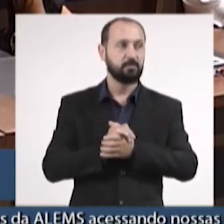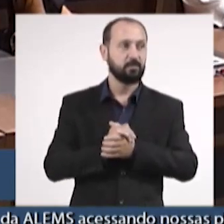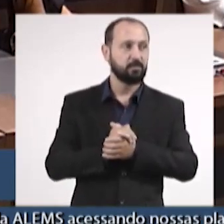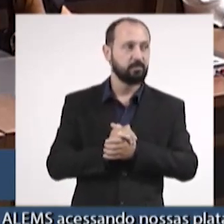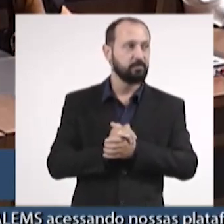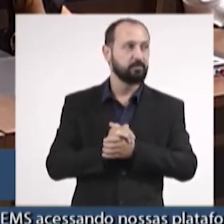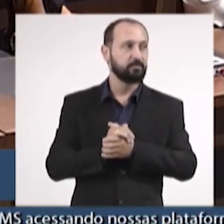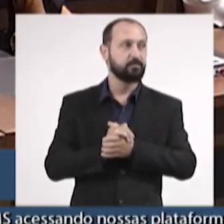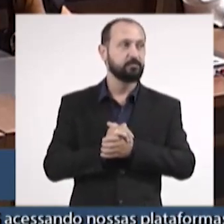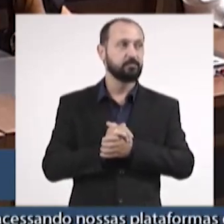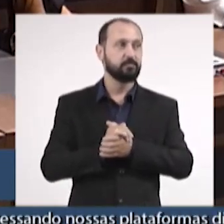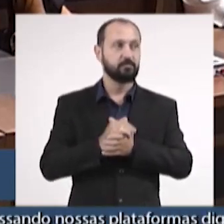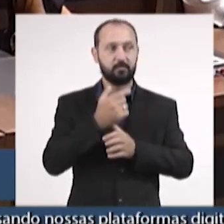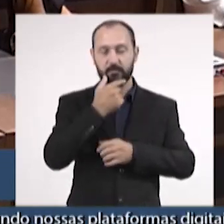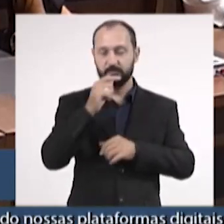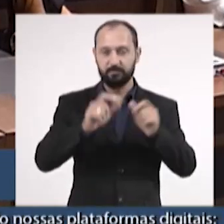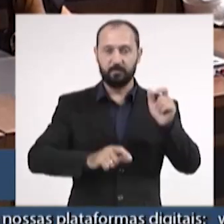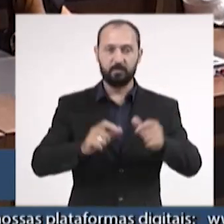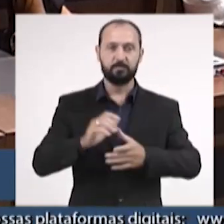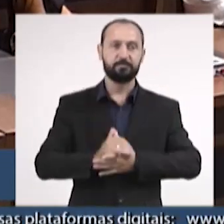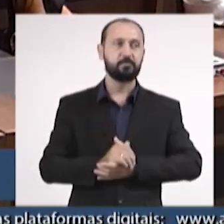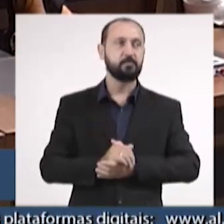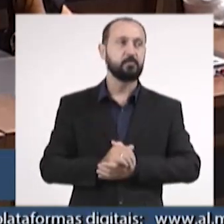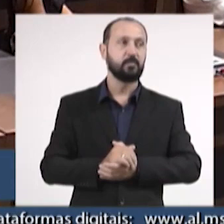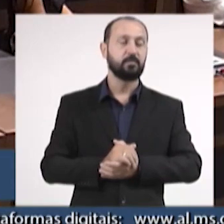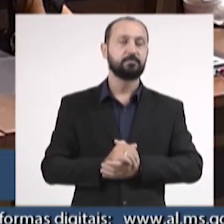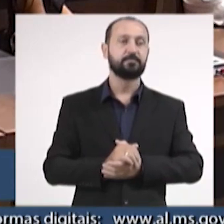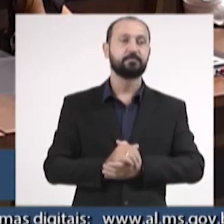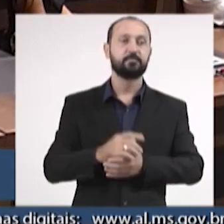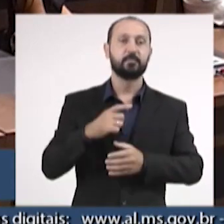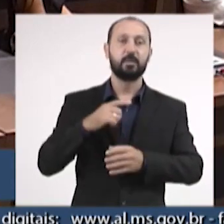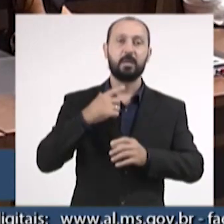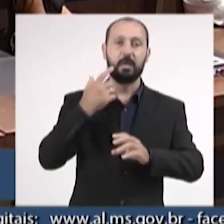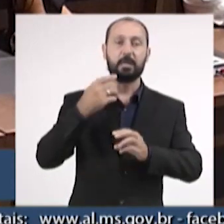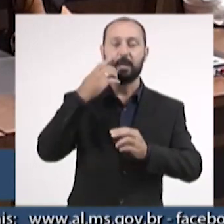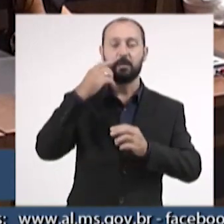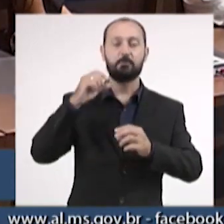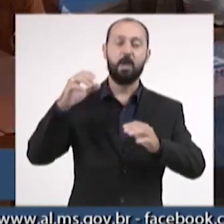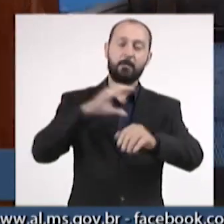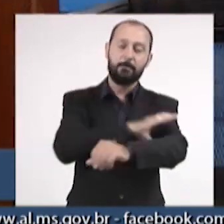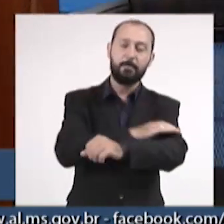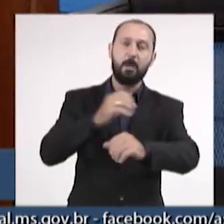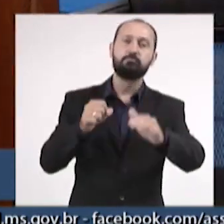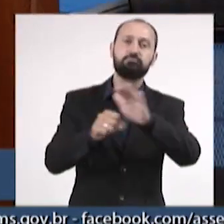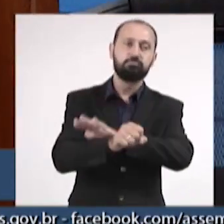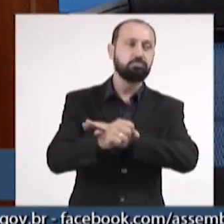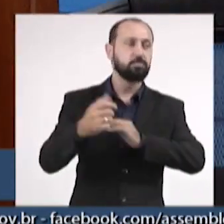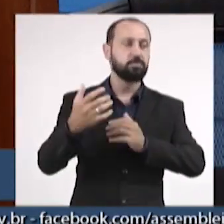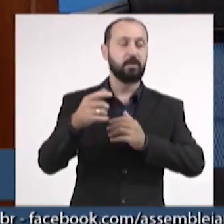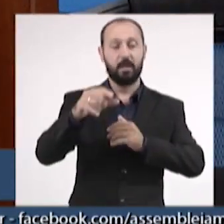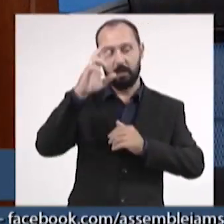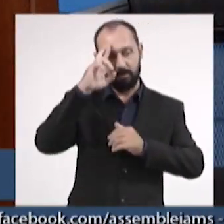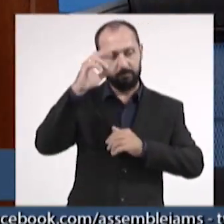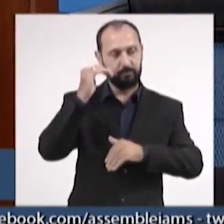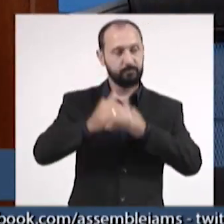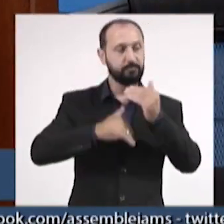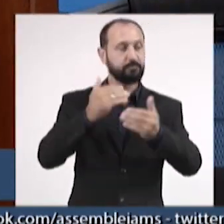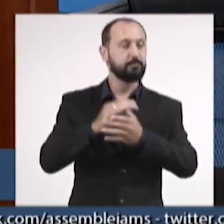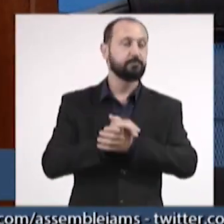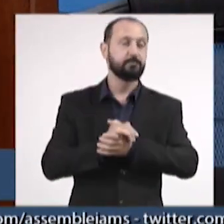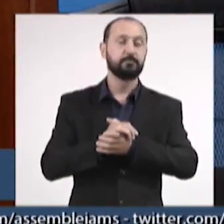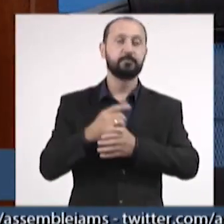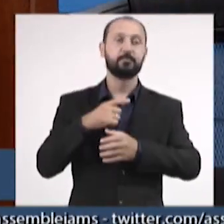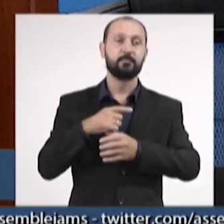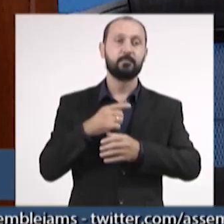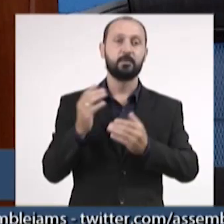atributos masculinos, status, poder e autoridade, elas serão colocadas